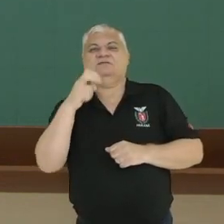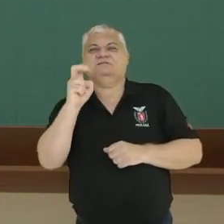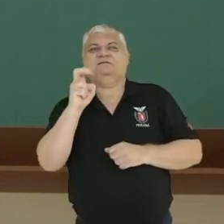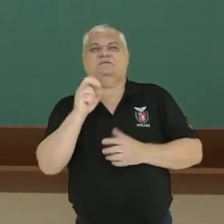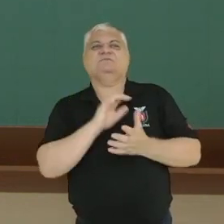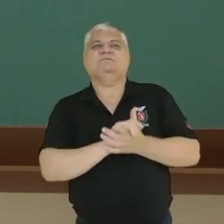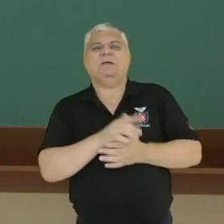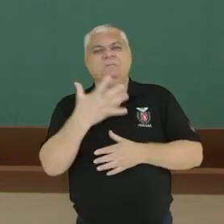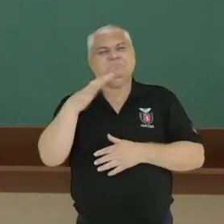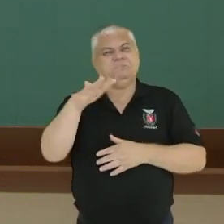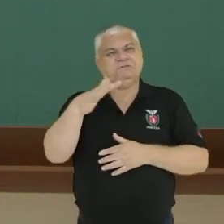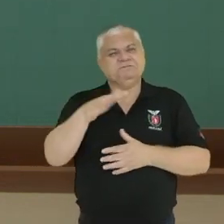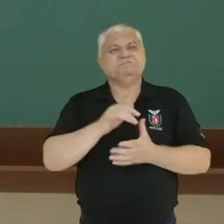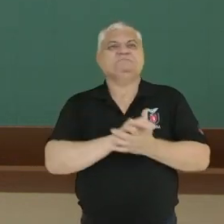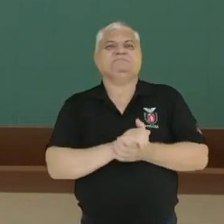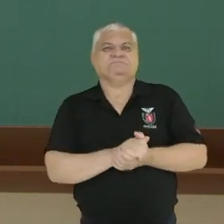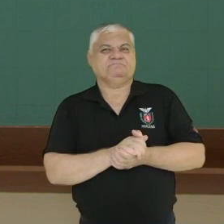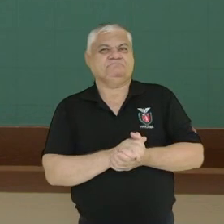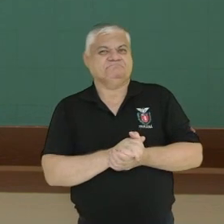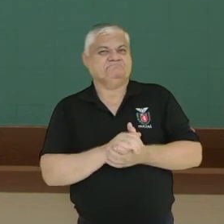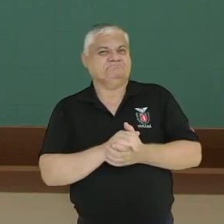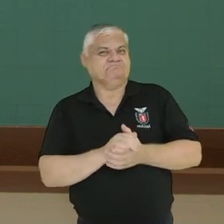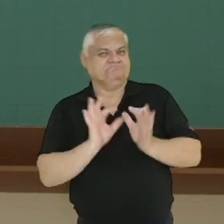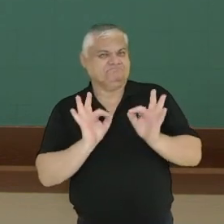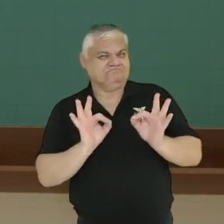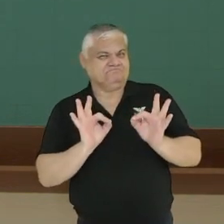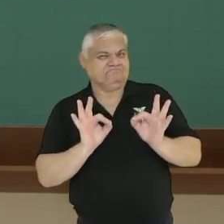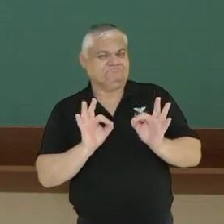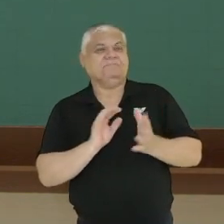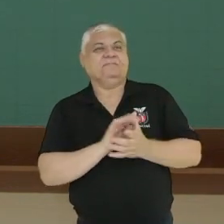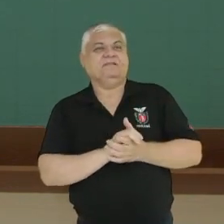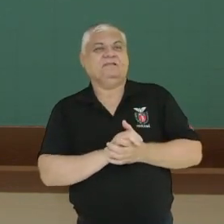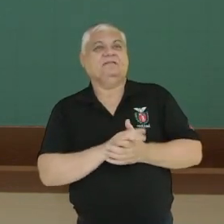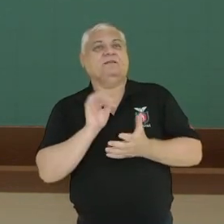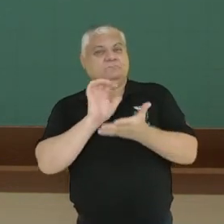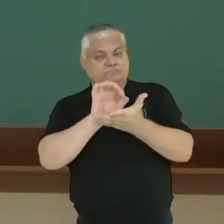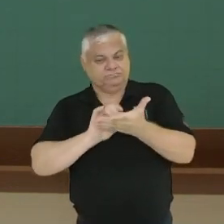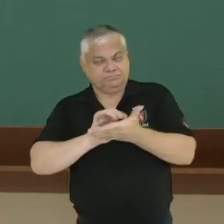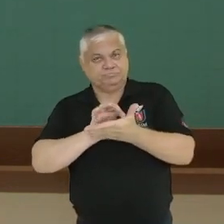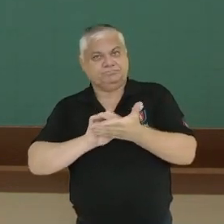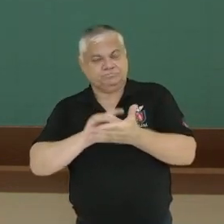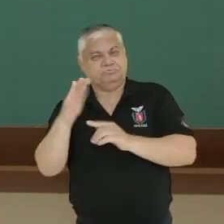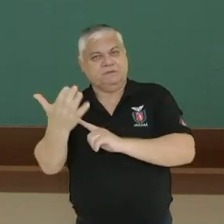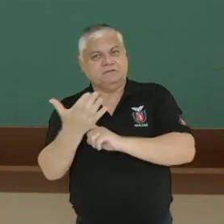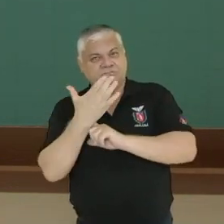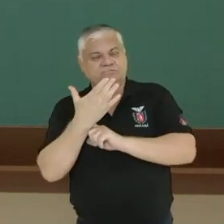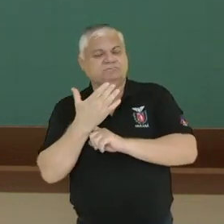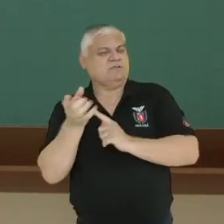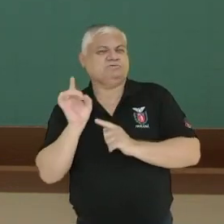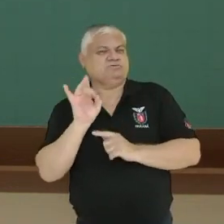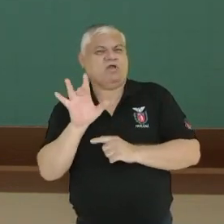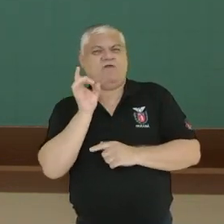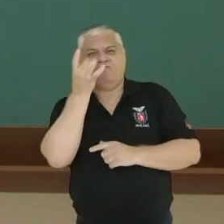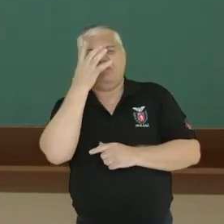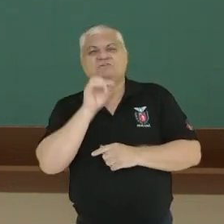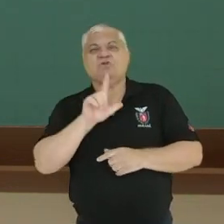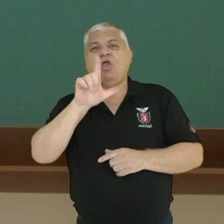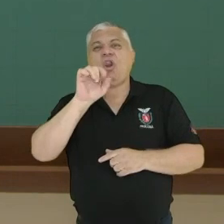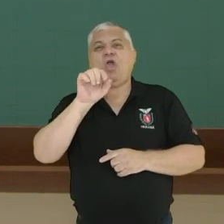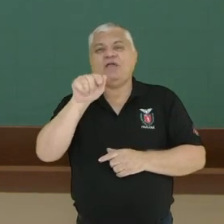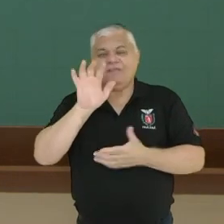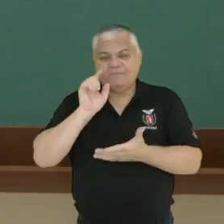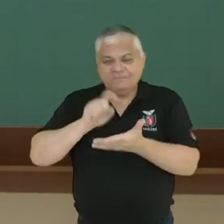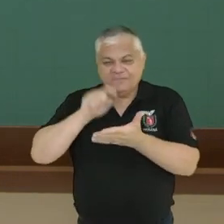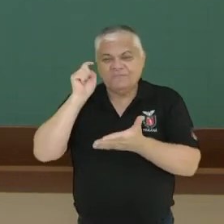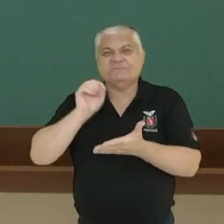3,5 aproximadamente, o pH. Então lembre, pessoal, podia usar a calculadora, ali era só digitar a tecla log e o número